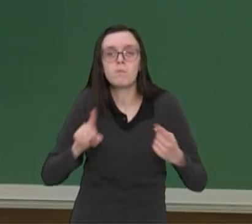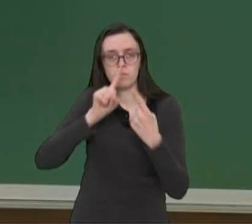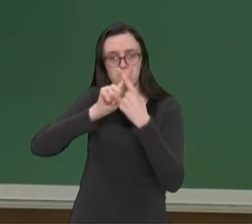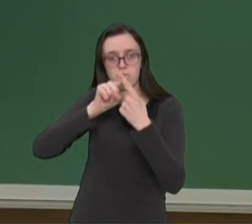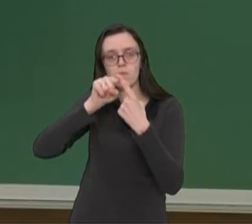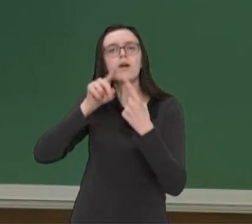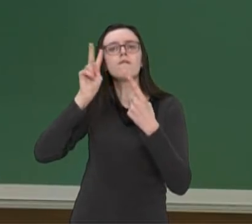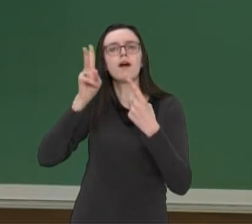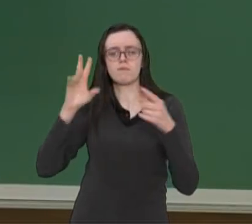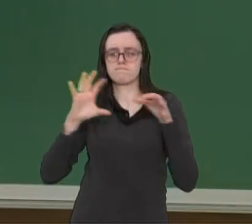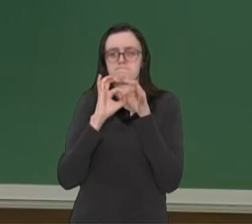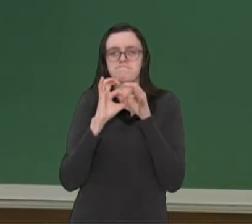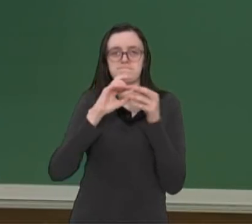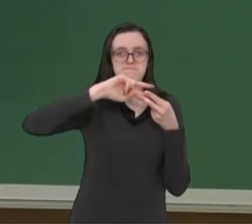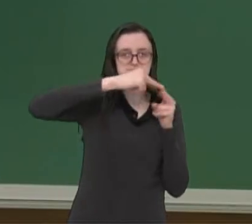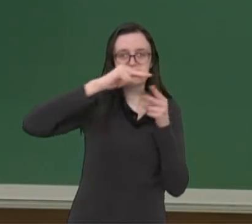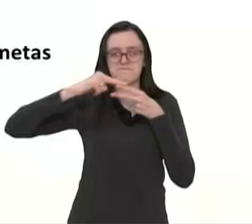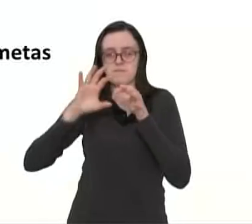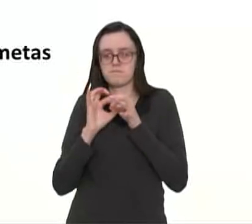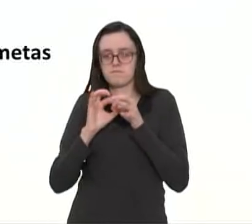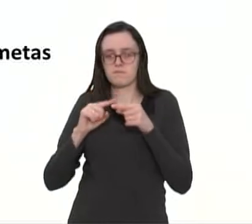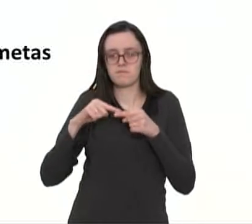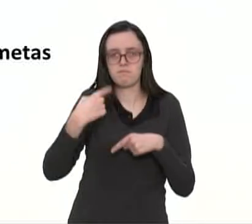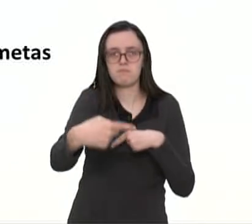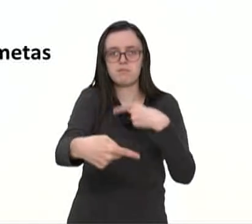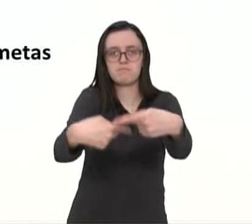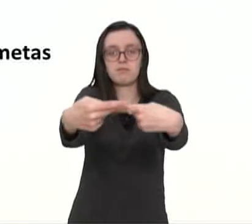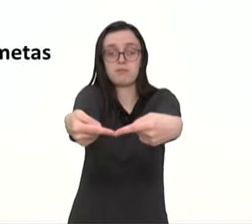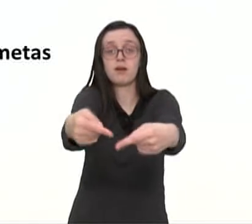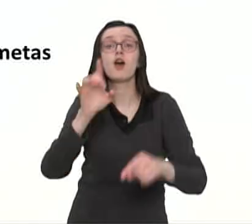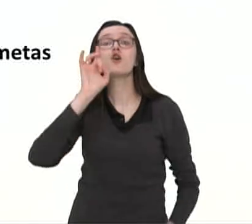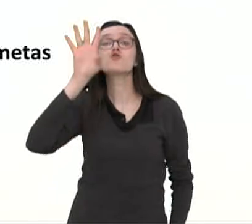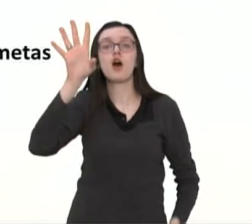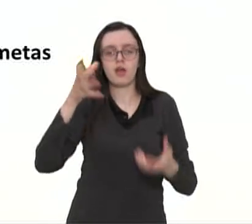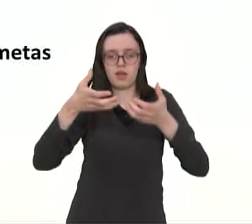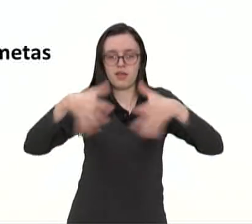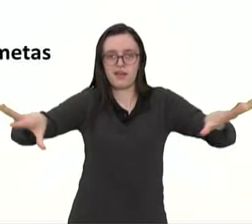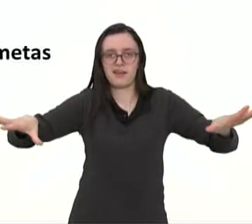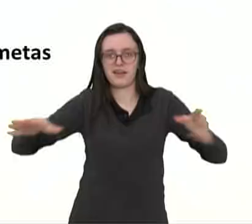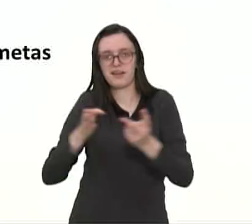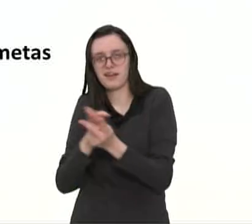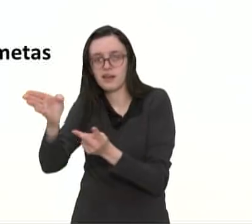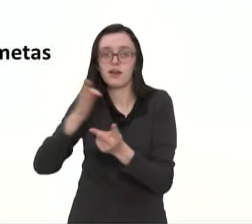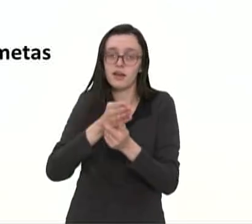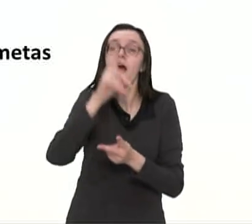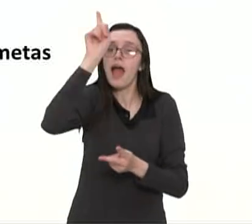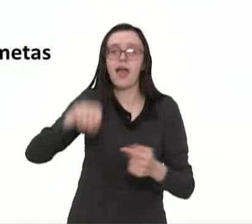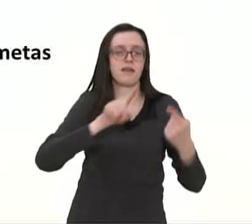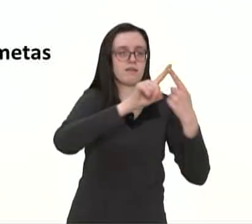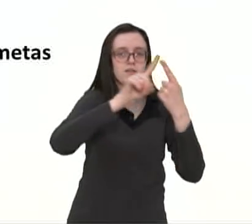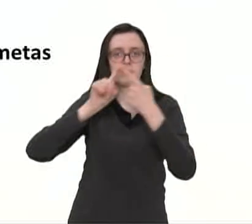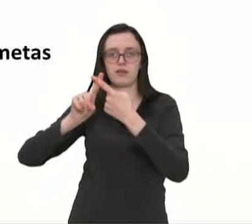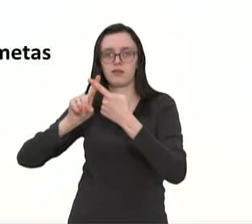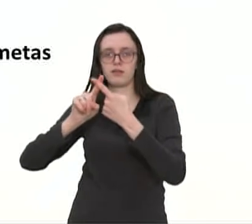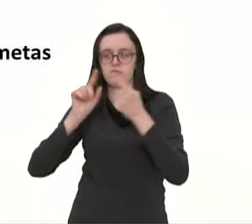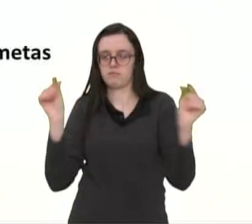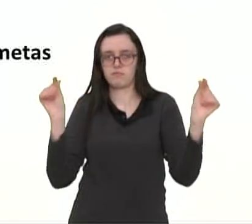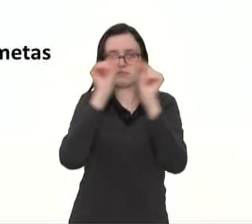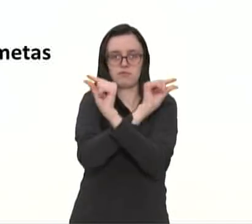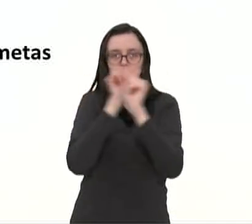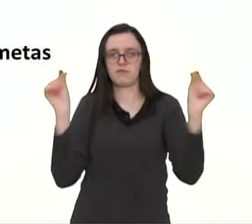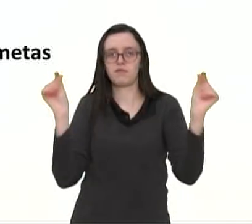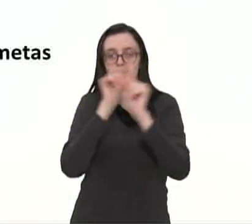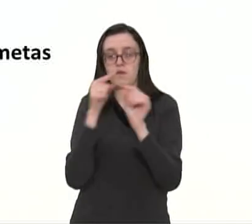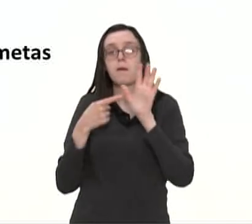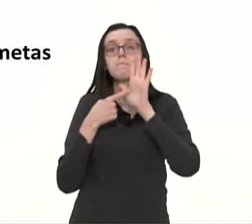se manter unidos de uma geração para a seguinte, apenas se separando pelo processo de permuta, cuja frequência reflete a